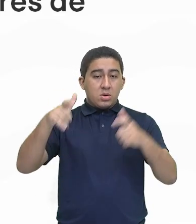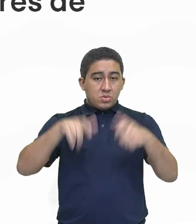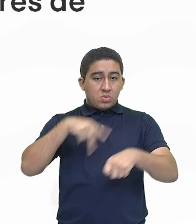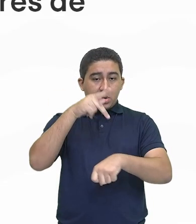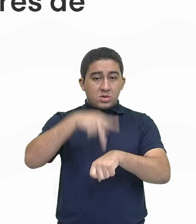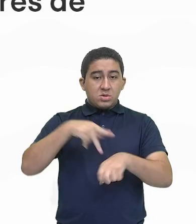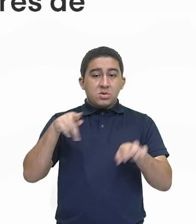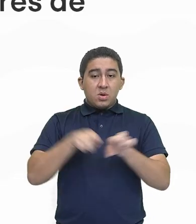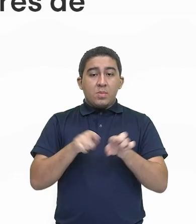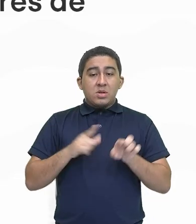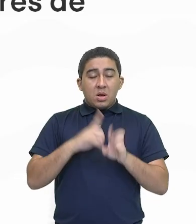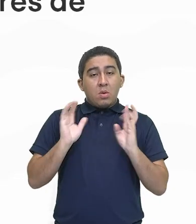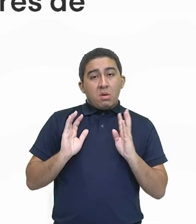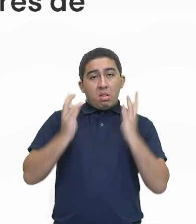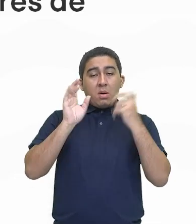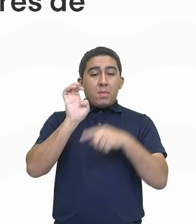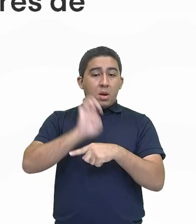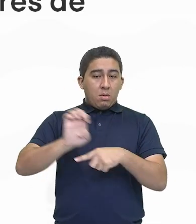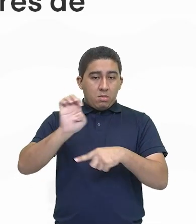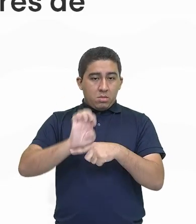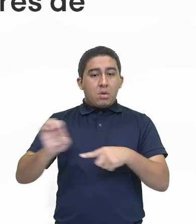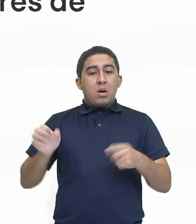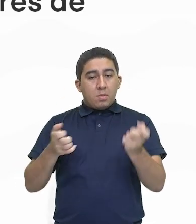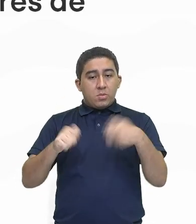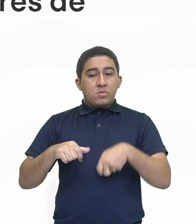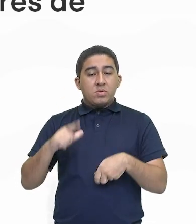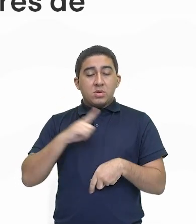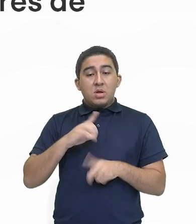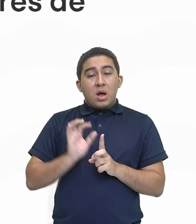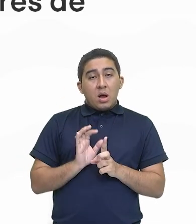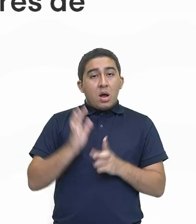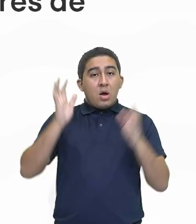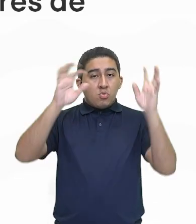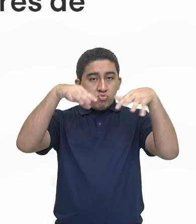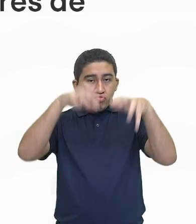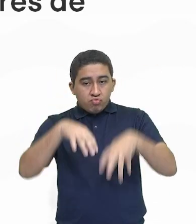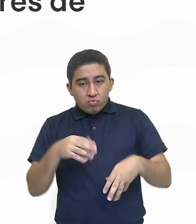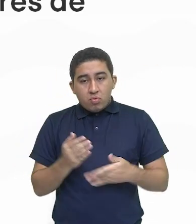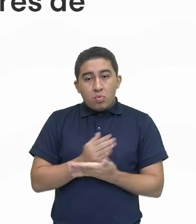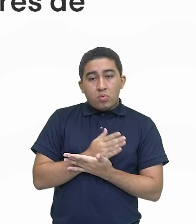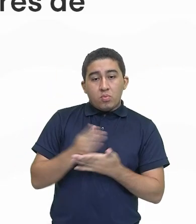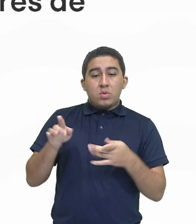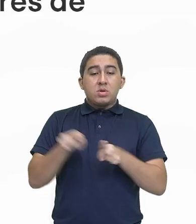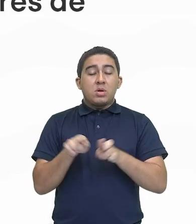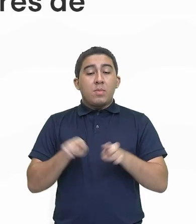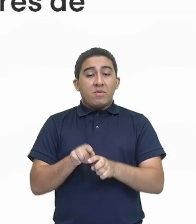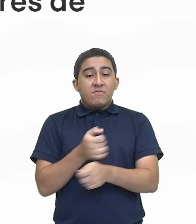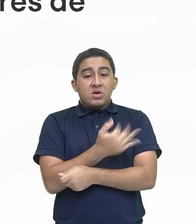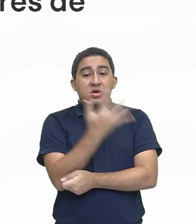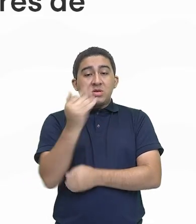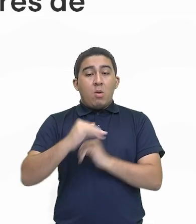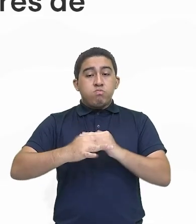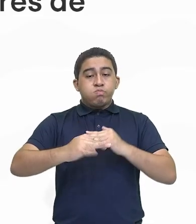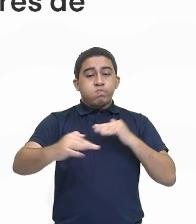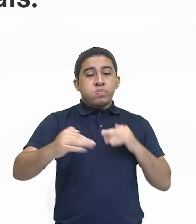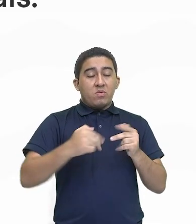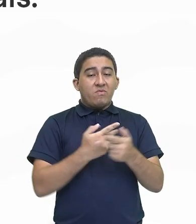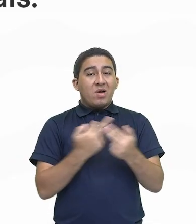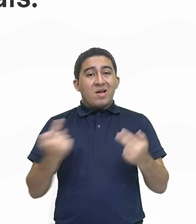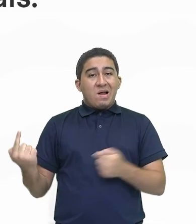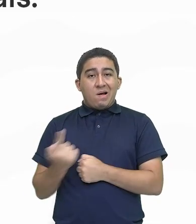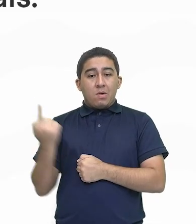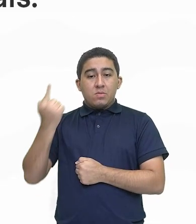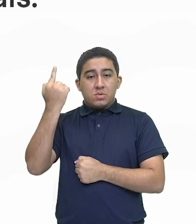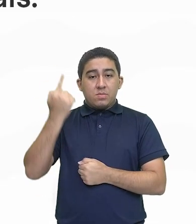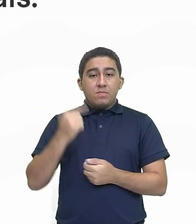nacional e possui um clima muito característico, né? Clima equatorial, com alta umidade e vegetação compostas por árvores